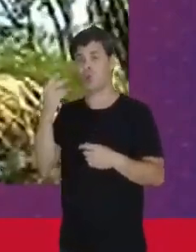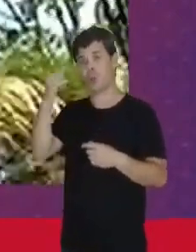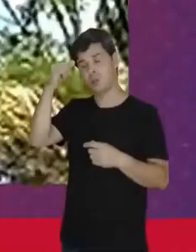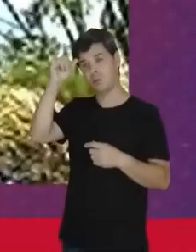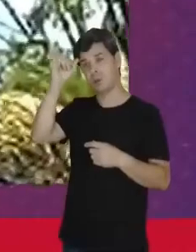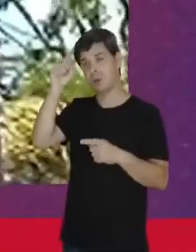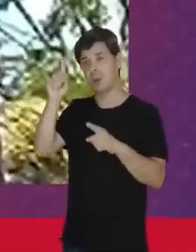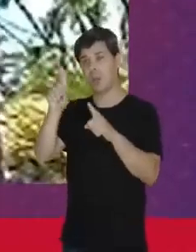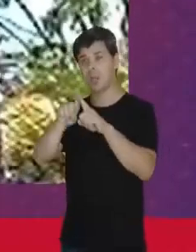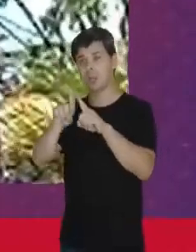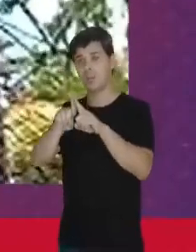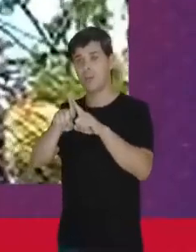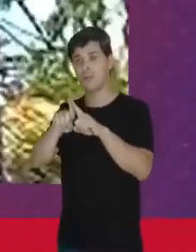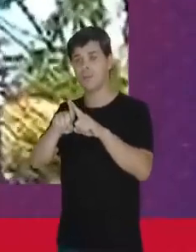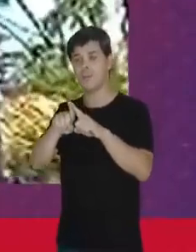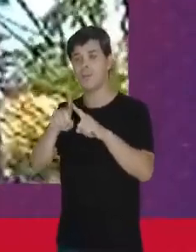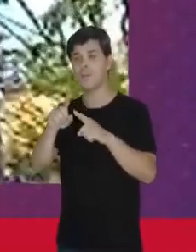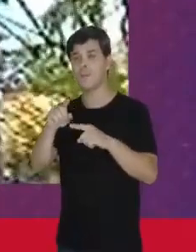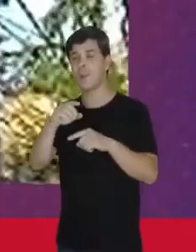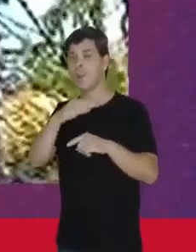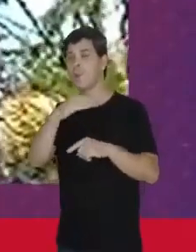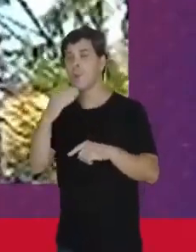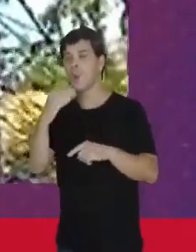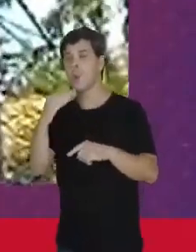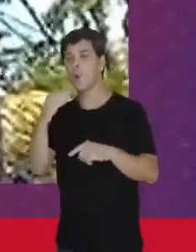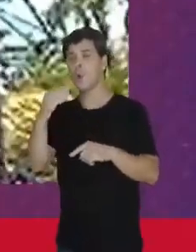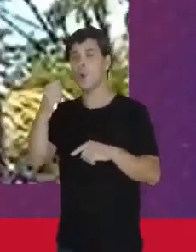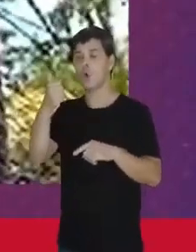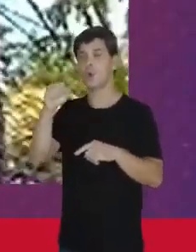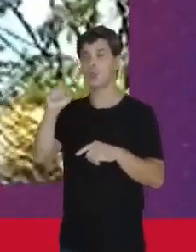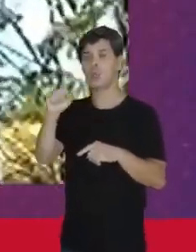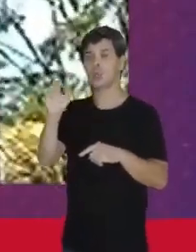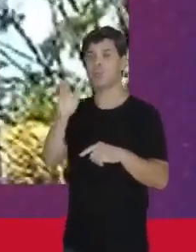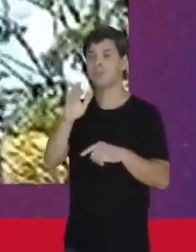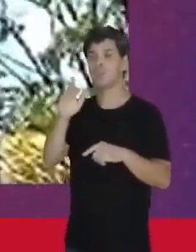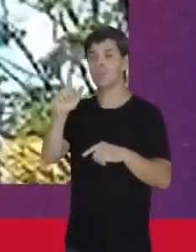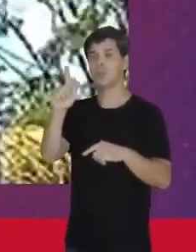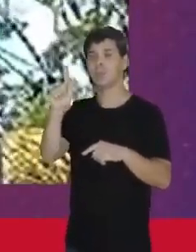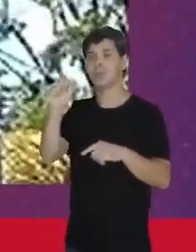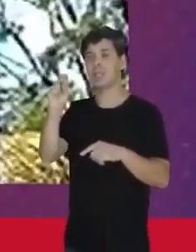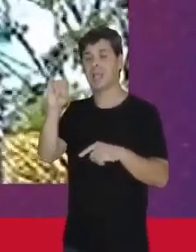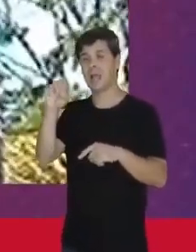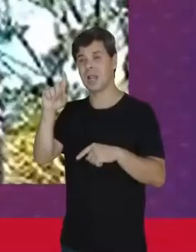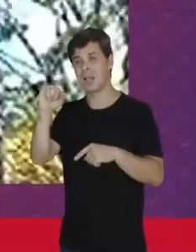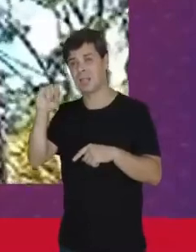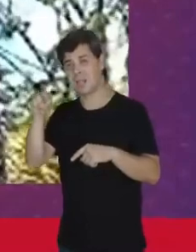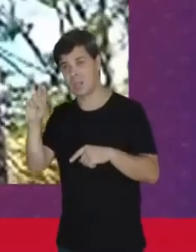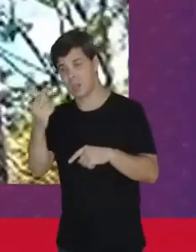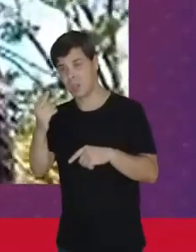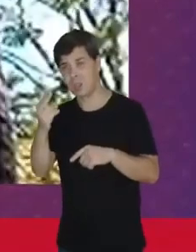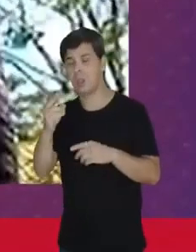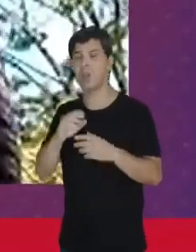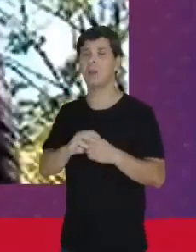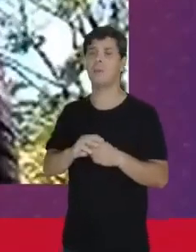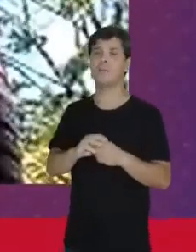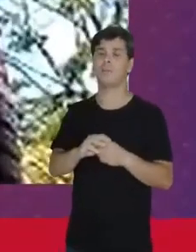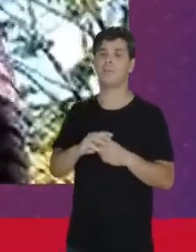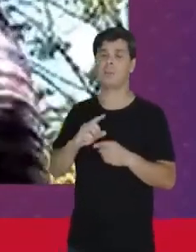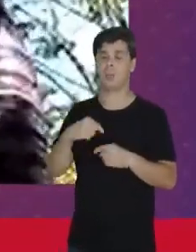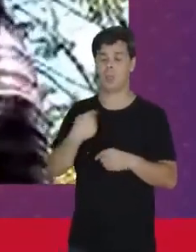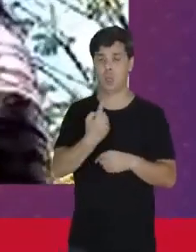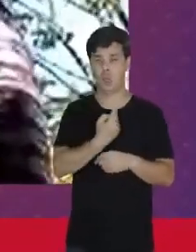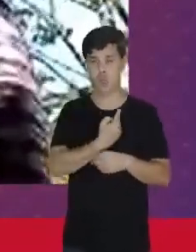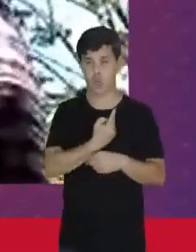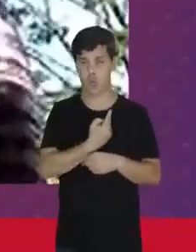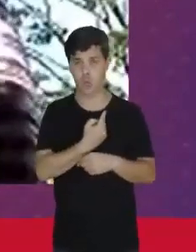80 cabeças de galinha. Então a gente ficou muito triste. Passou, aí a gente não